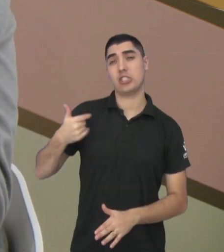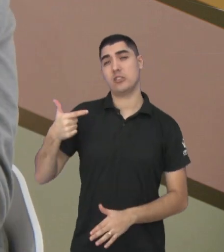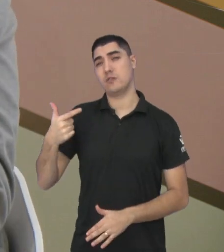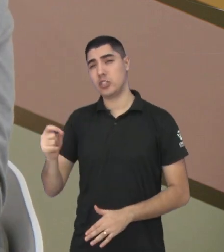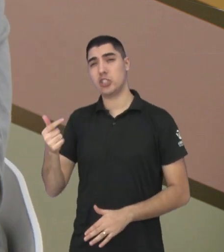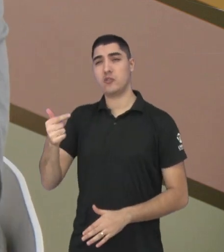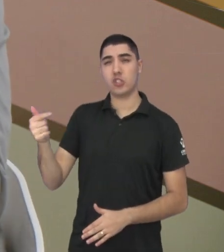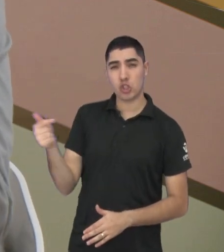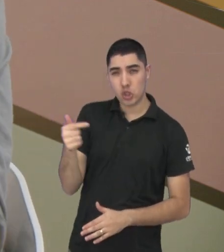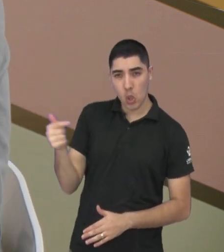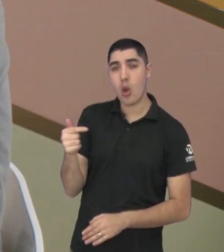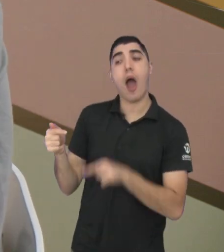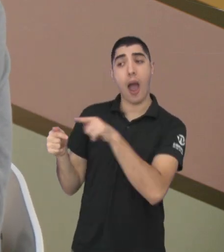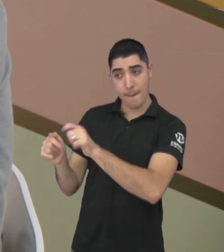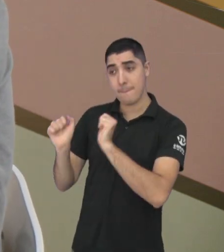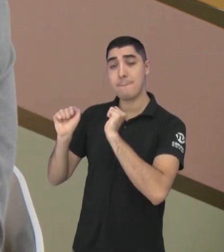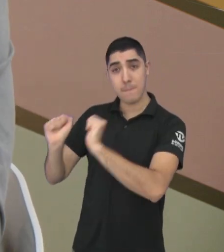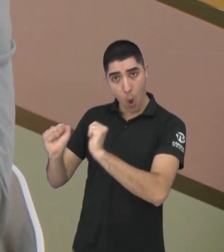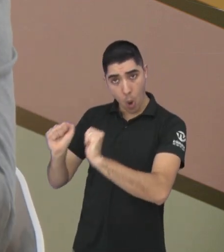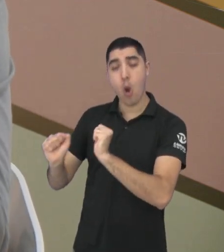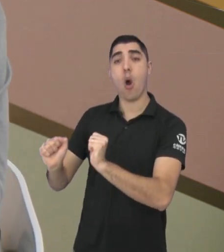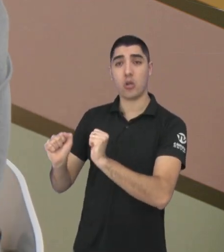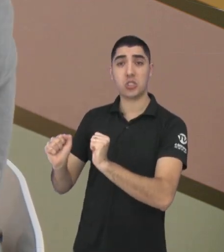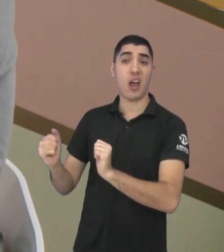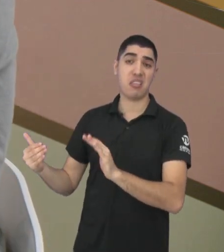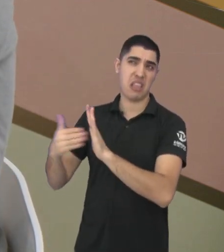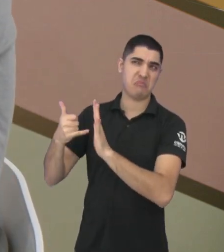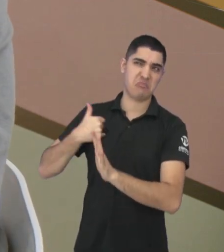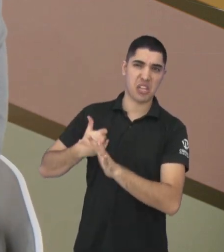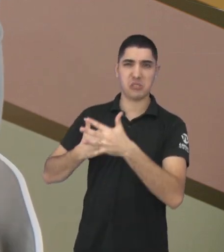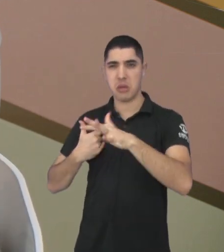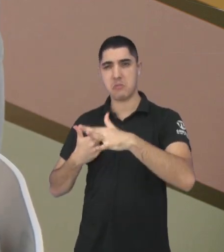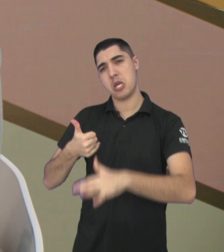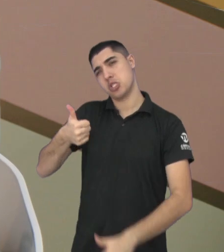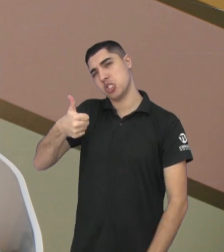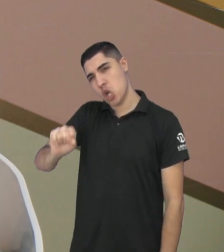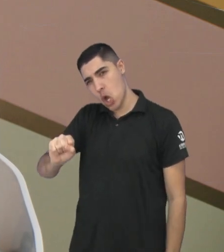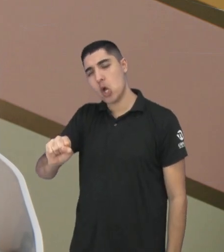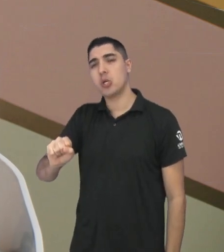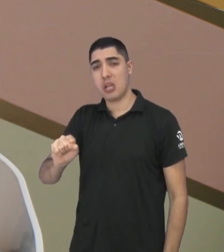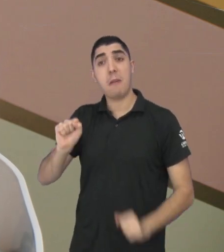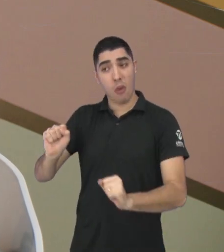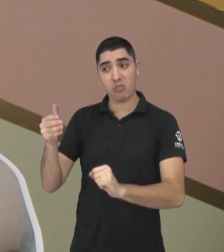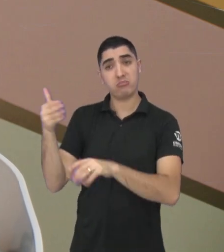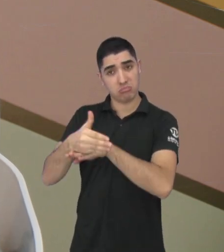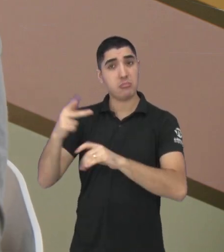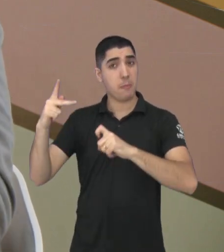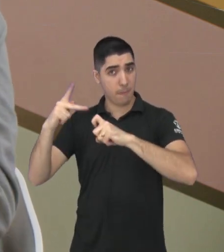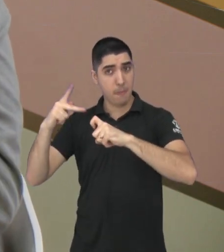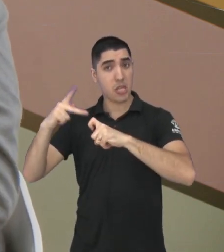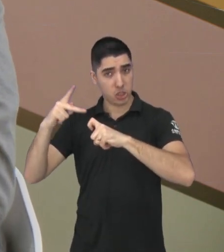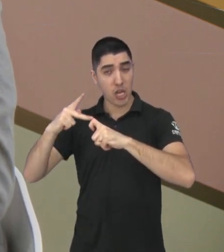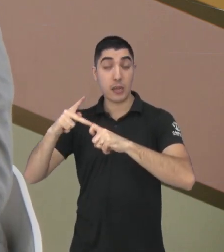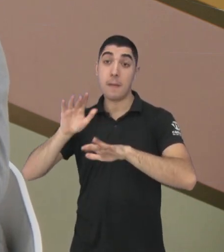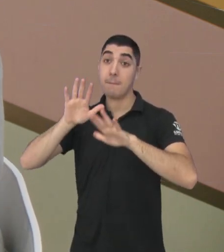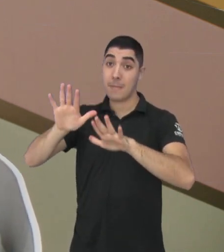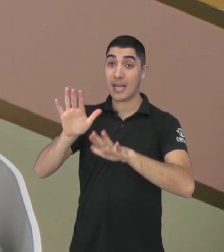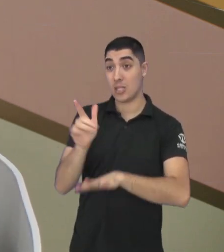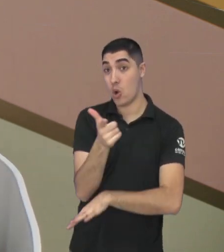os 20 anos de idade, isso pode ser seguido até os 18, mais ou menos, com o pediatra. No